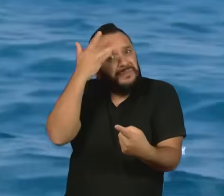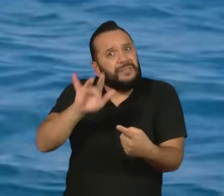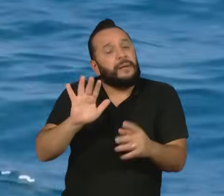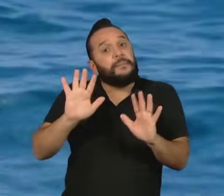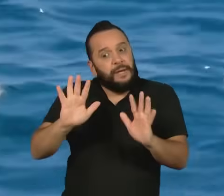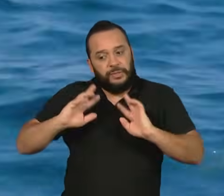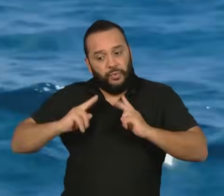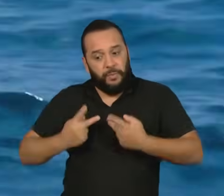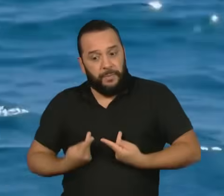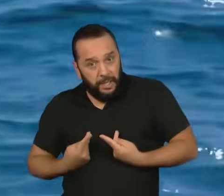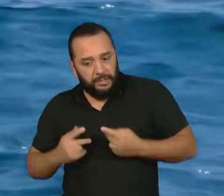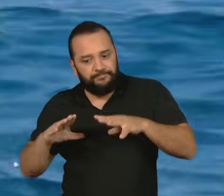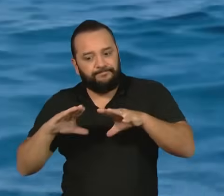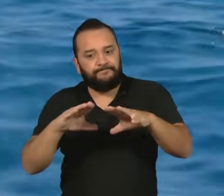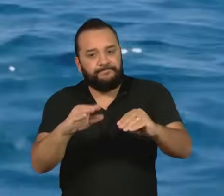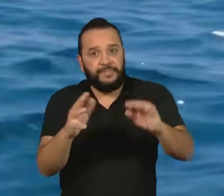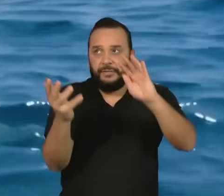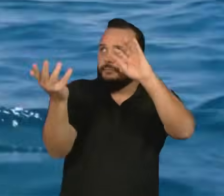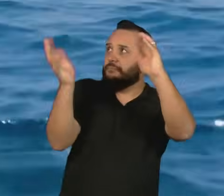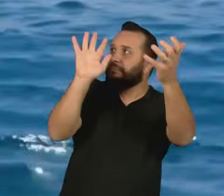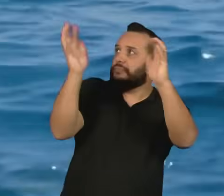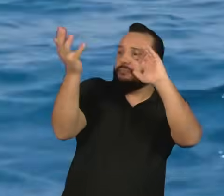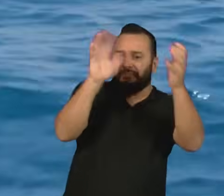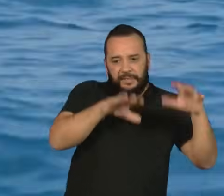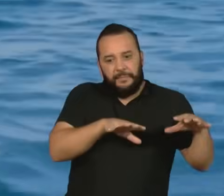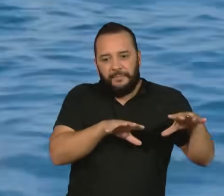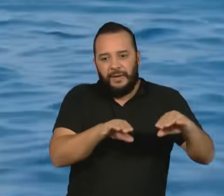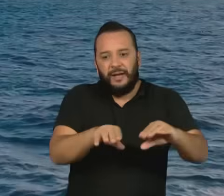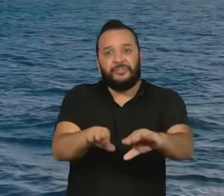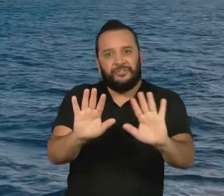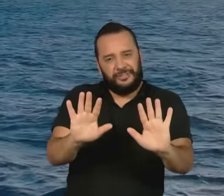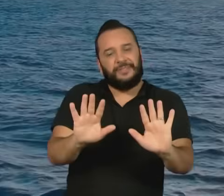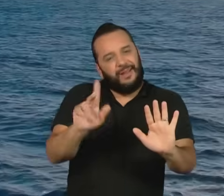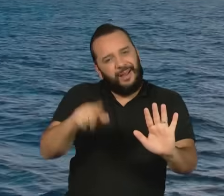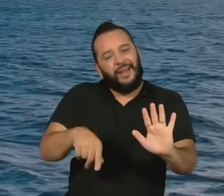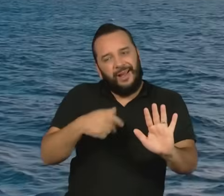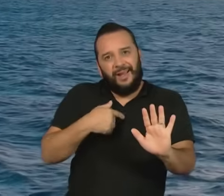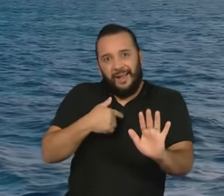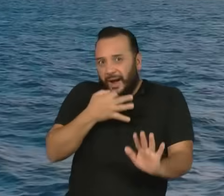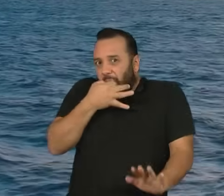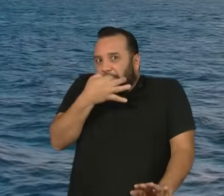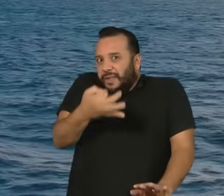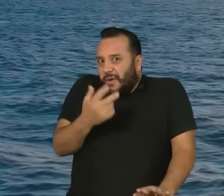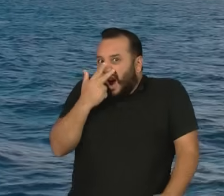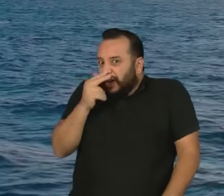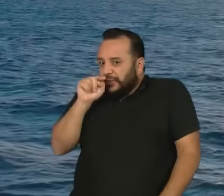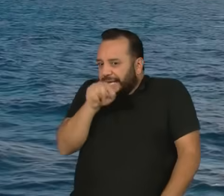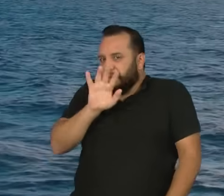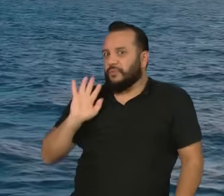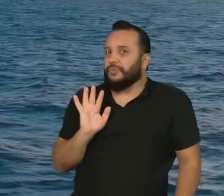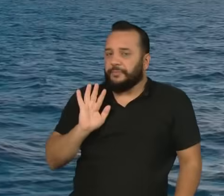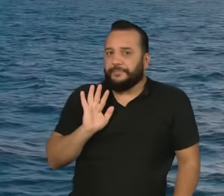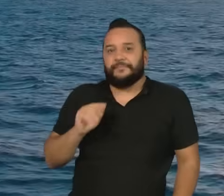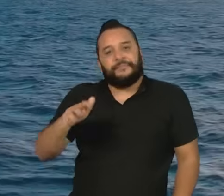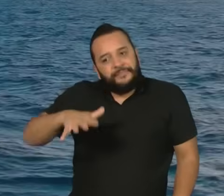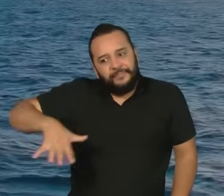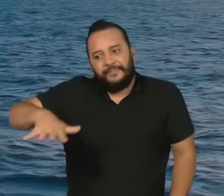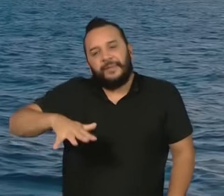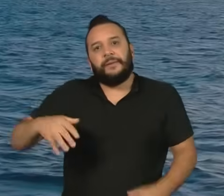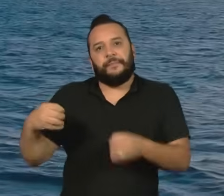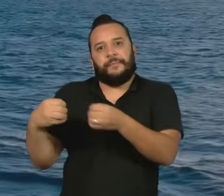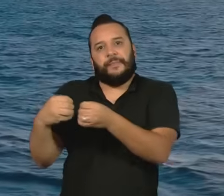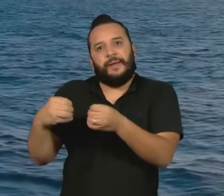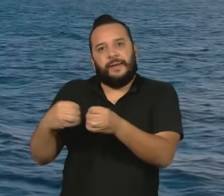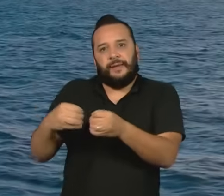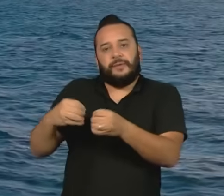humanas e mudanças climáticas são as principais hipóteses indicadas. Nas áreas costeiras, eles acreditam